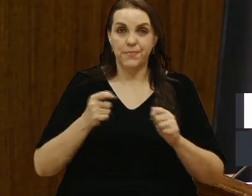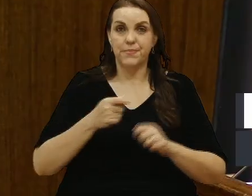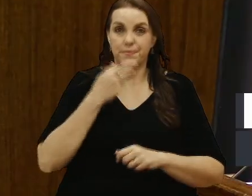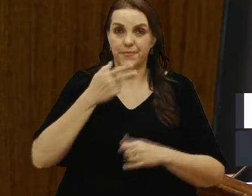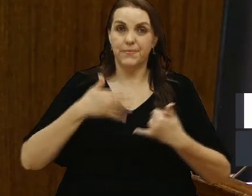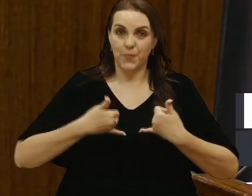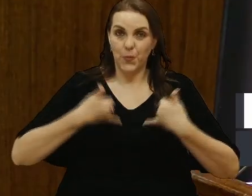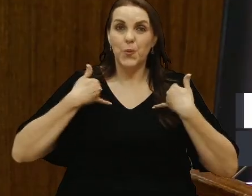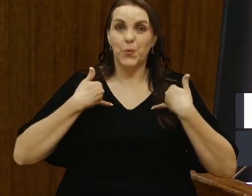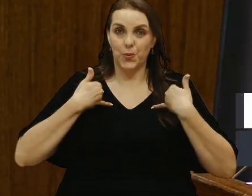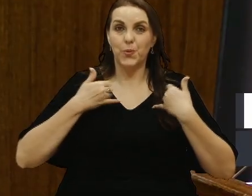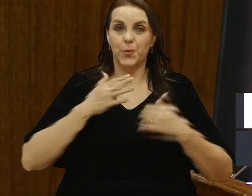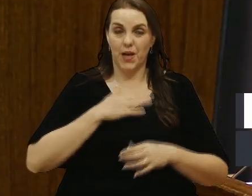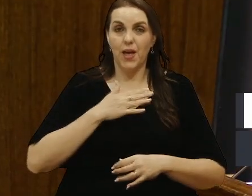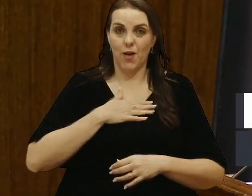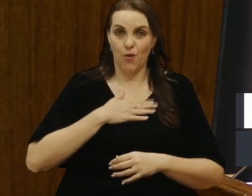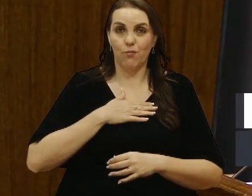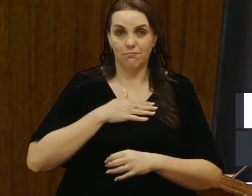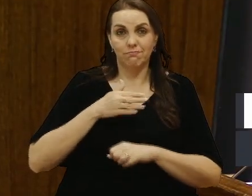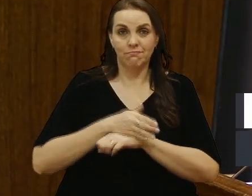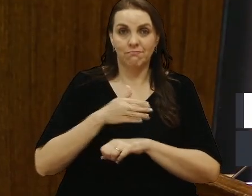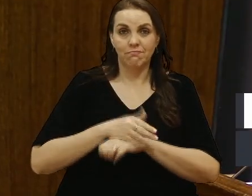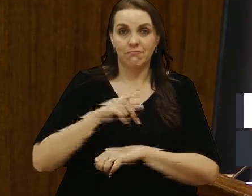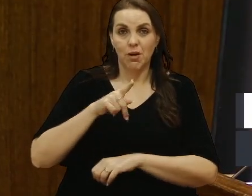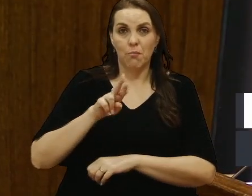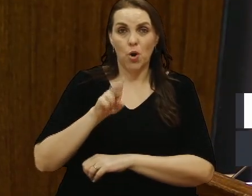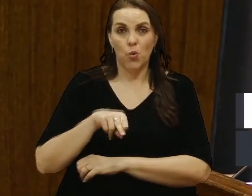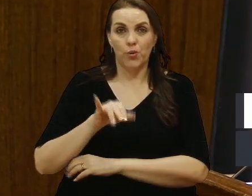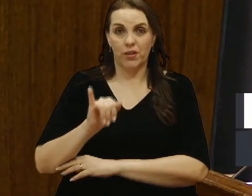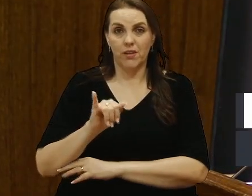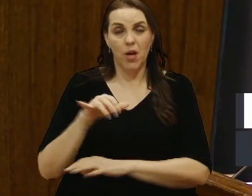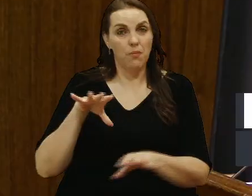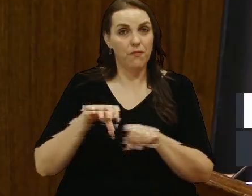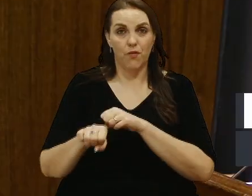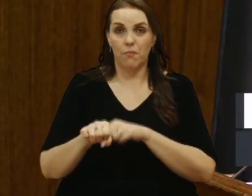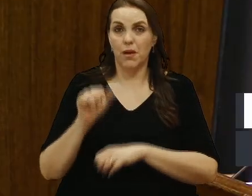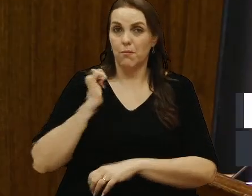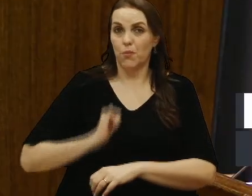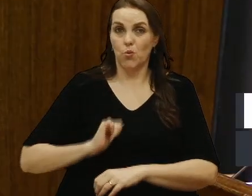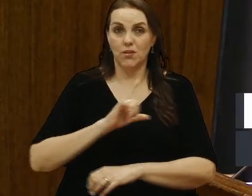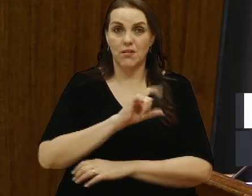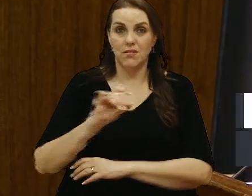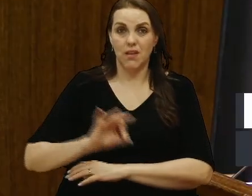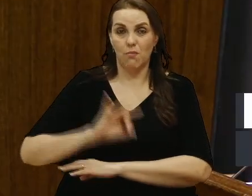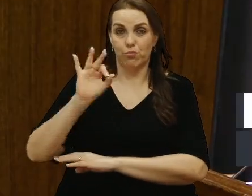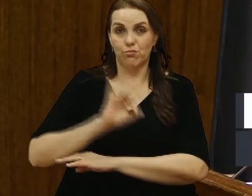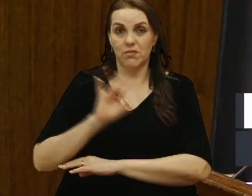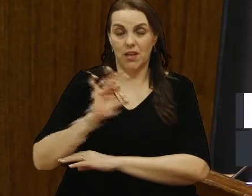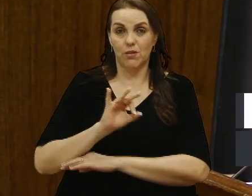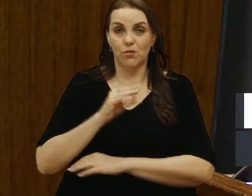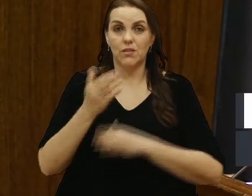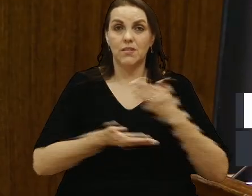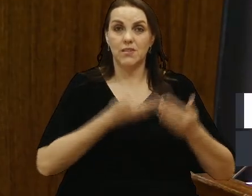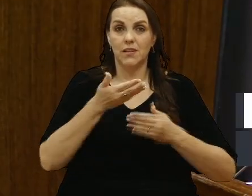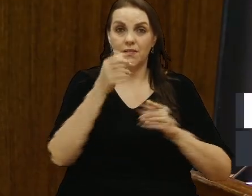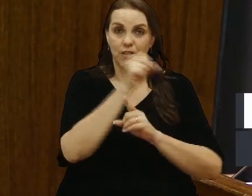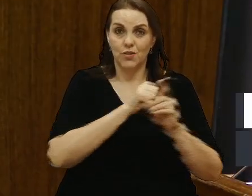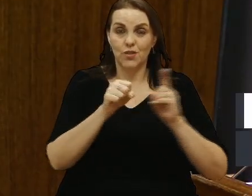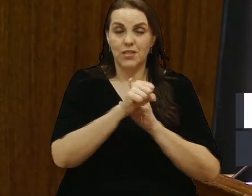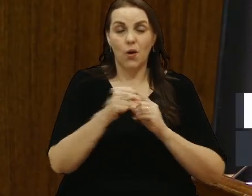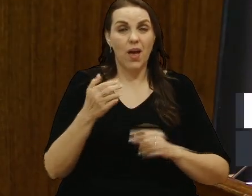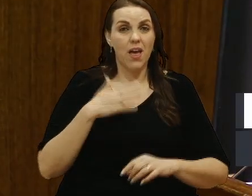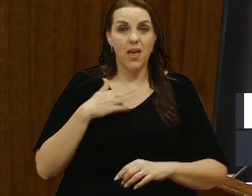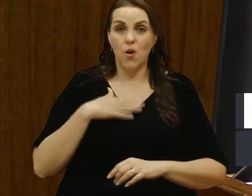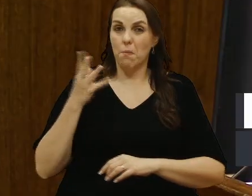de ser filha do ProUni, né? Então, me formei através do ProUni com uma bolsa 100% para serviço social. Eu e